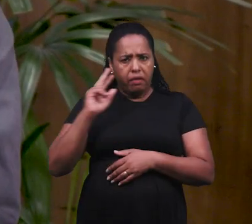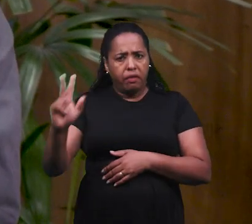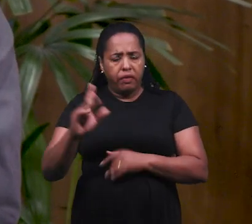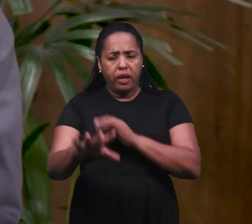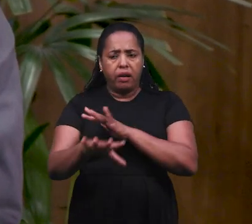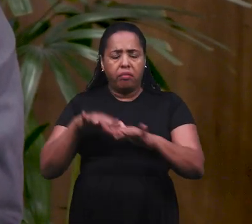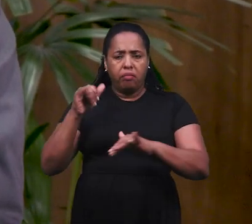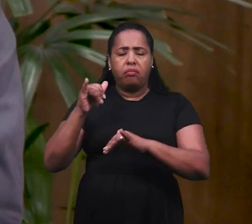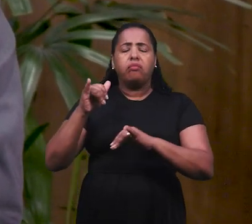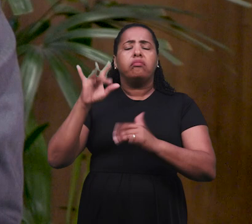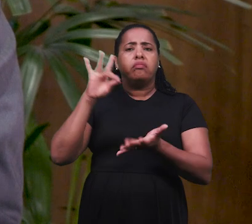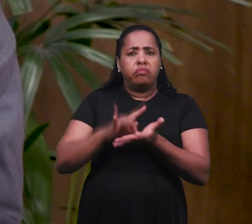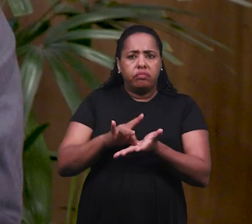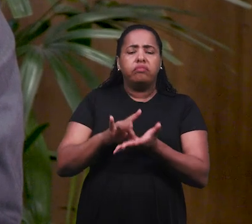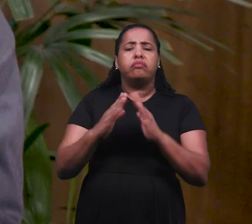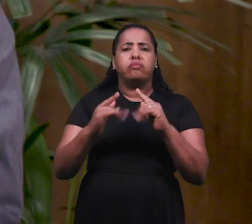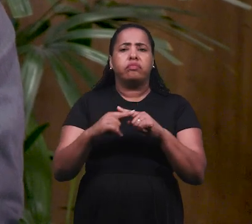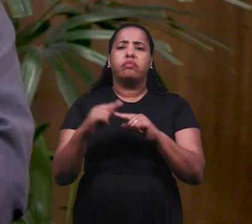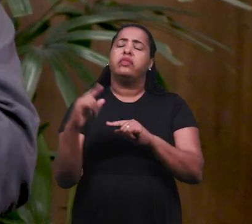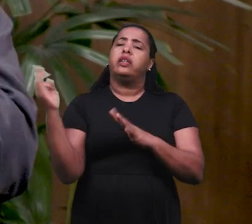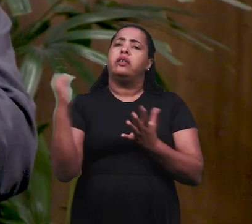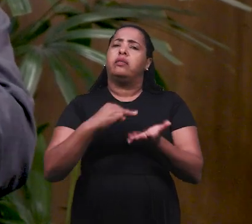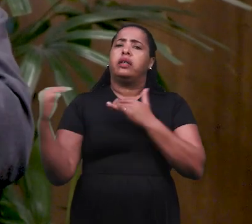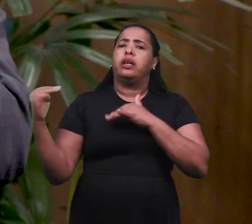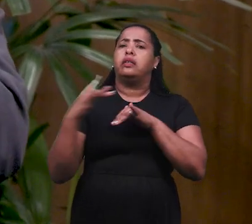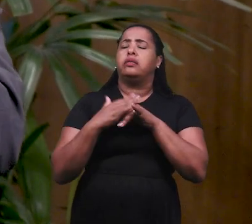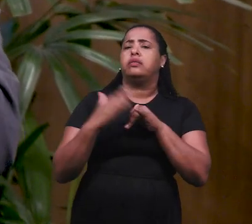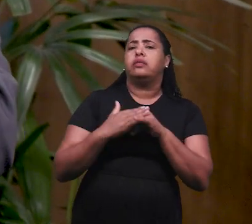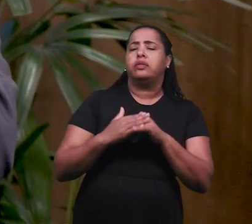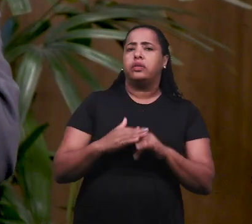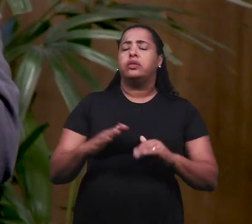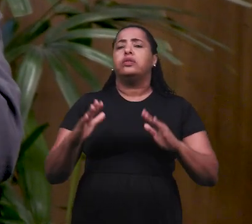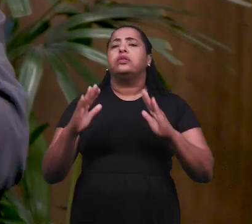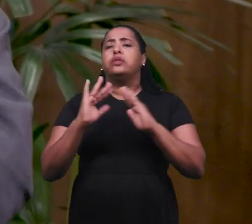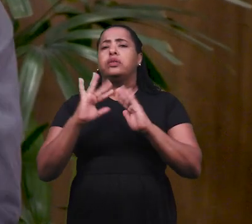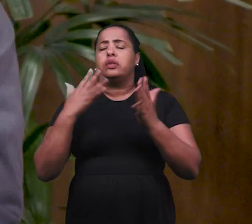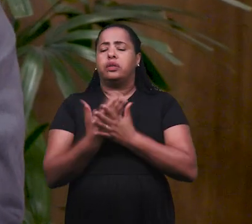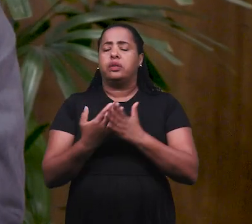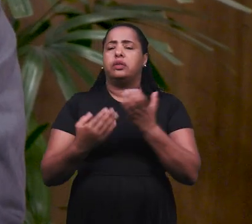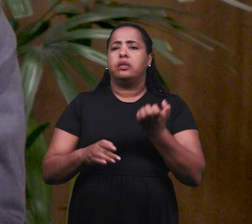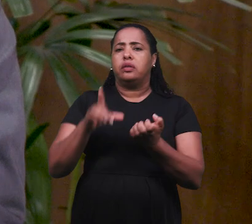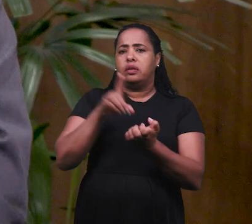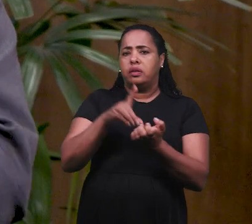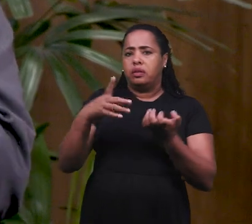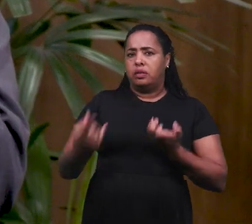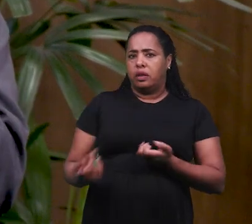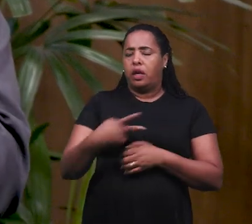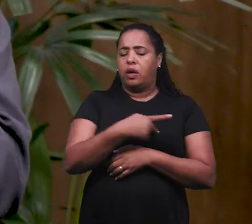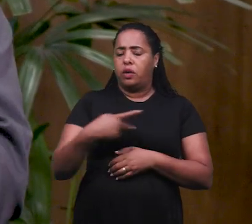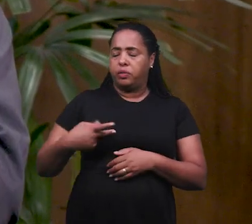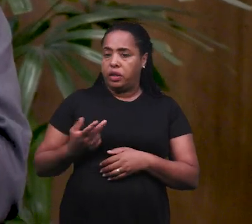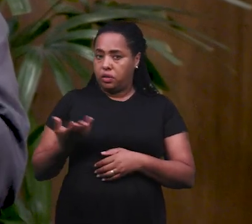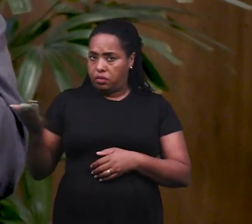canais oficiais da Igreja Cristã Maranata, no YouTube, a escola Eduardo Dodge, onde ali o pastor Helber ele traz